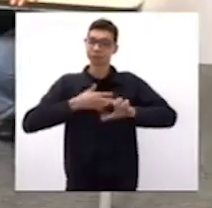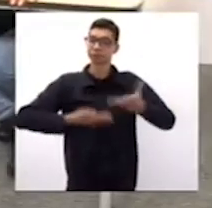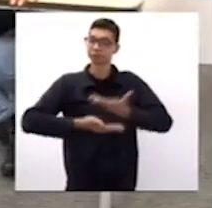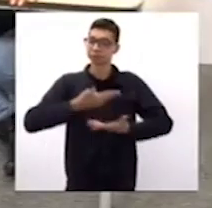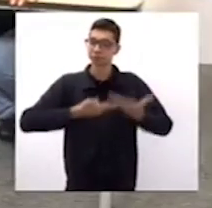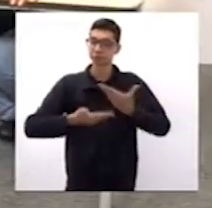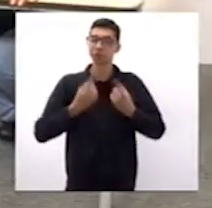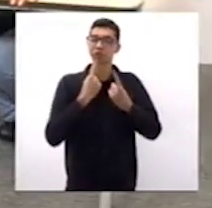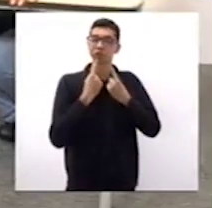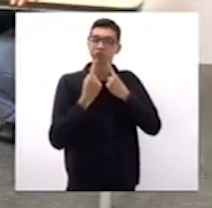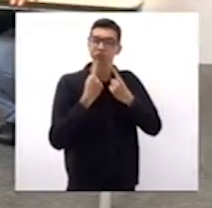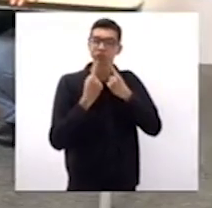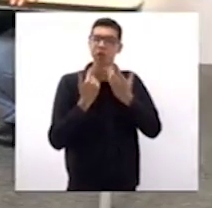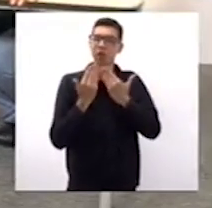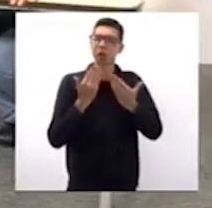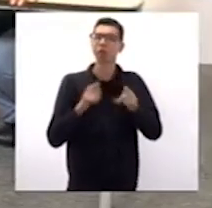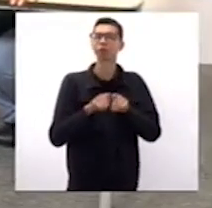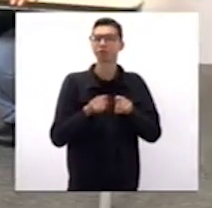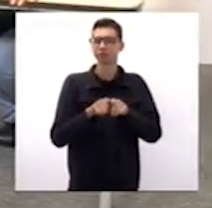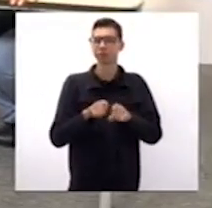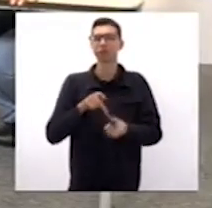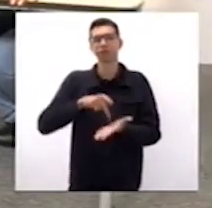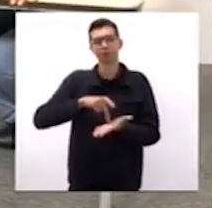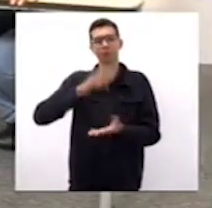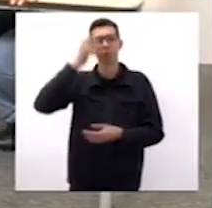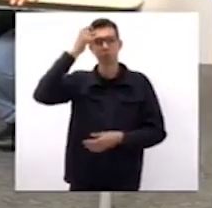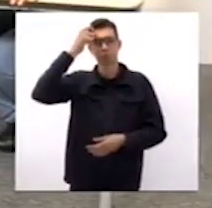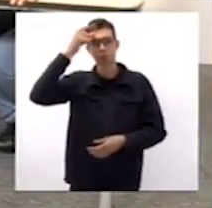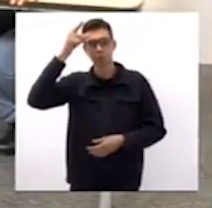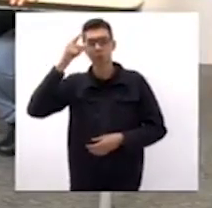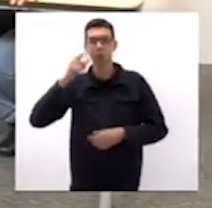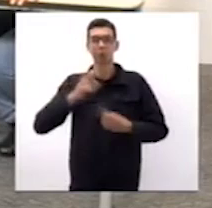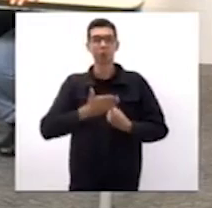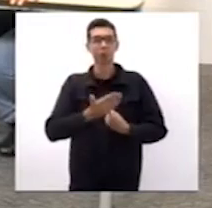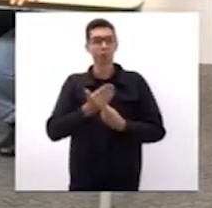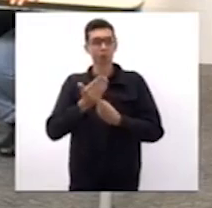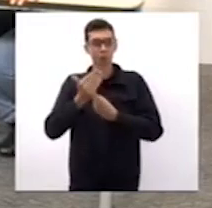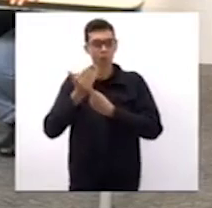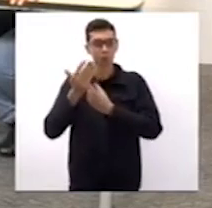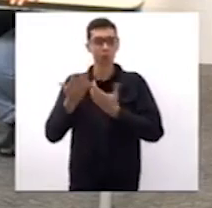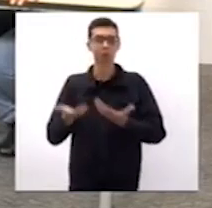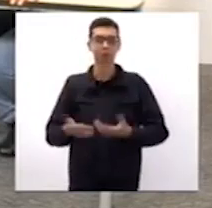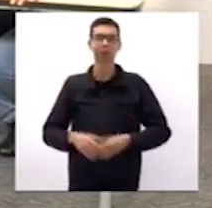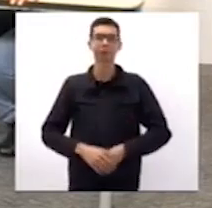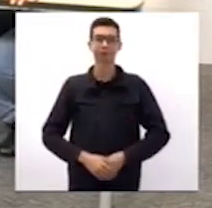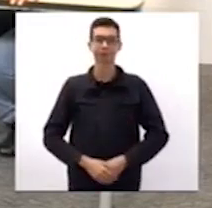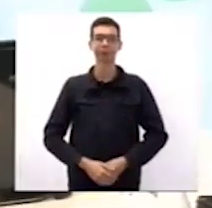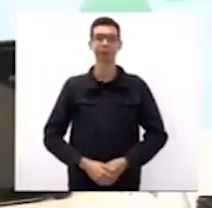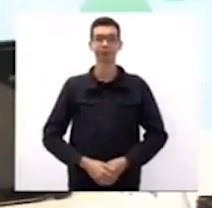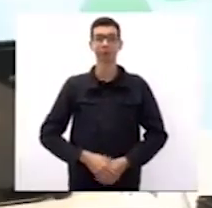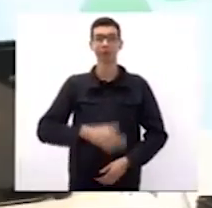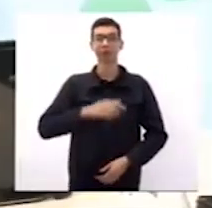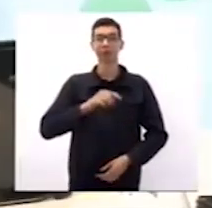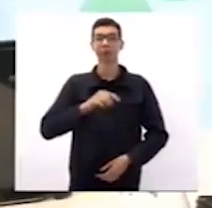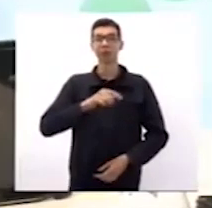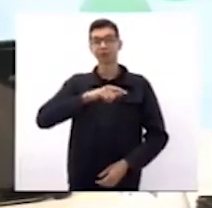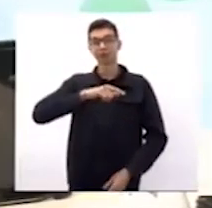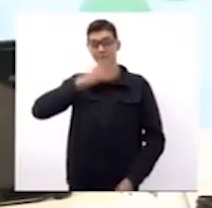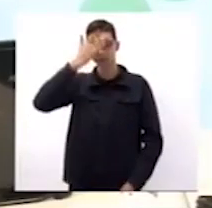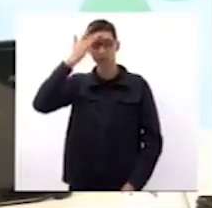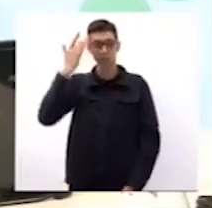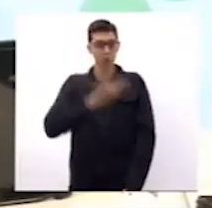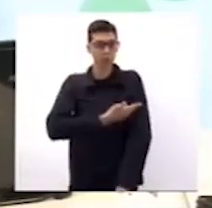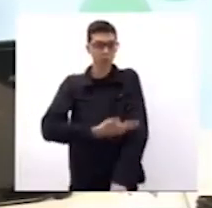social, a inserção no protagonismo, a inserção na cultura digital. Para quem não está inserido na cultura digital, que são